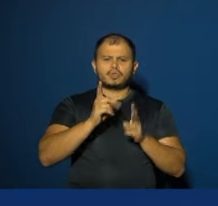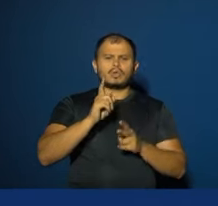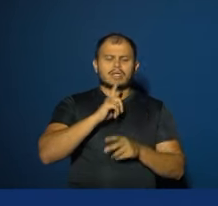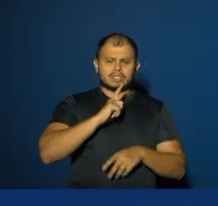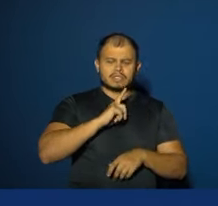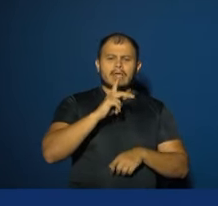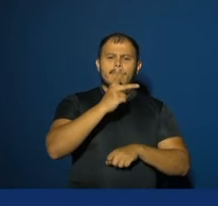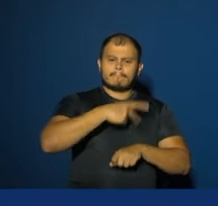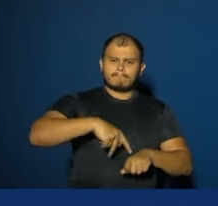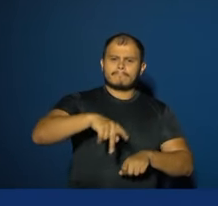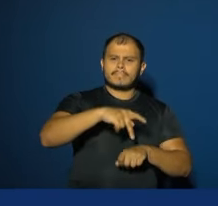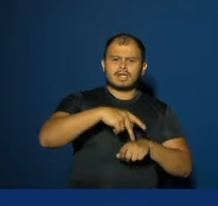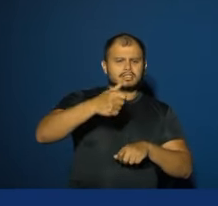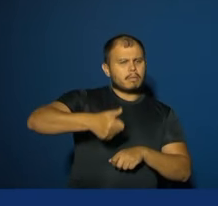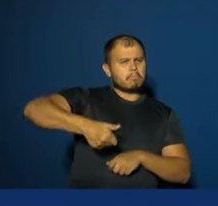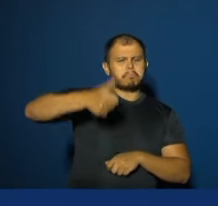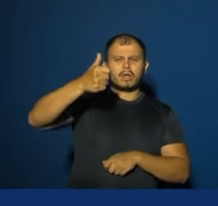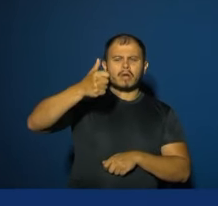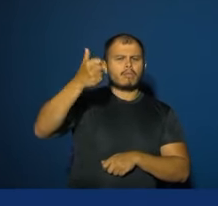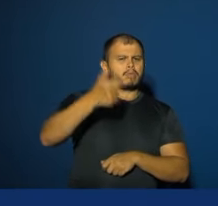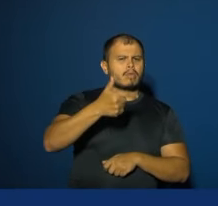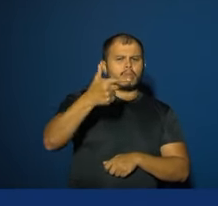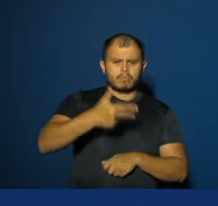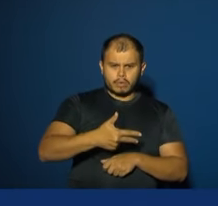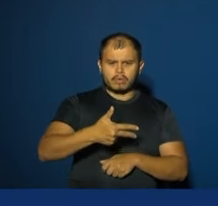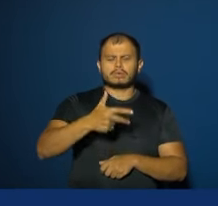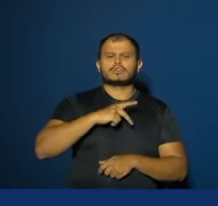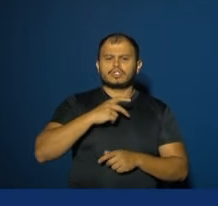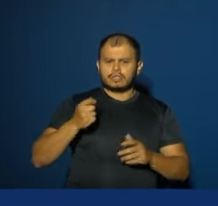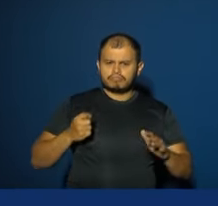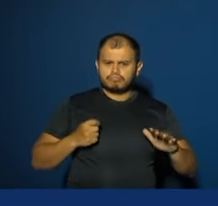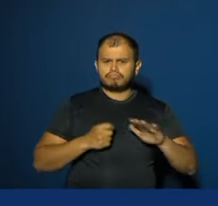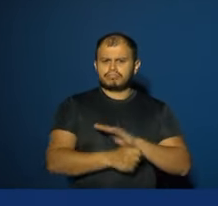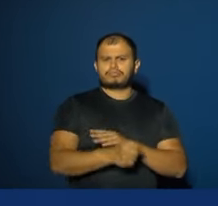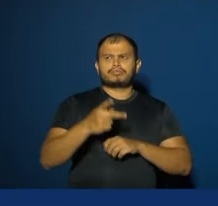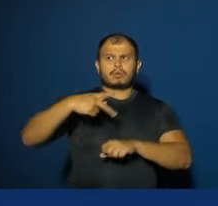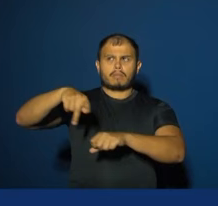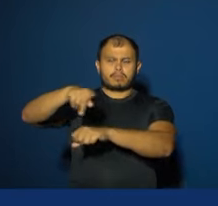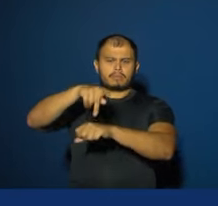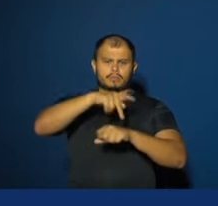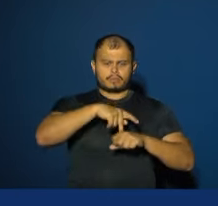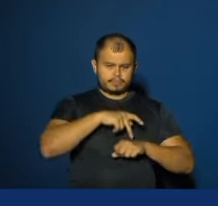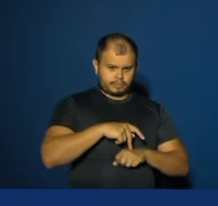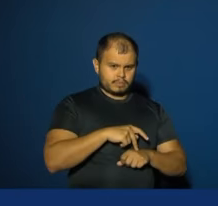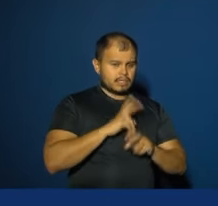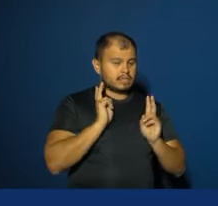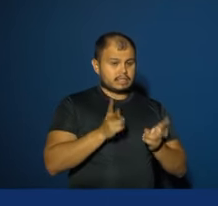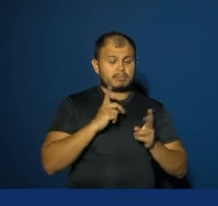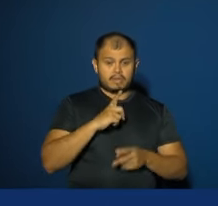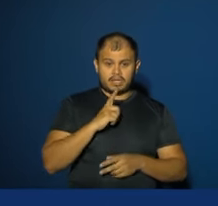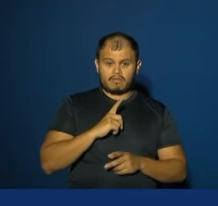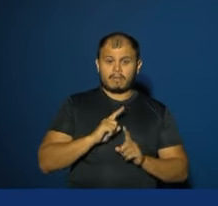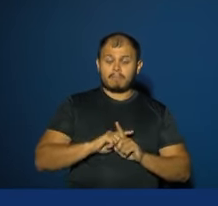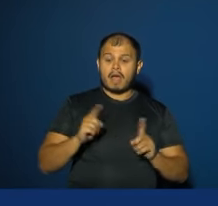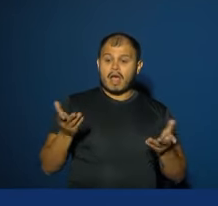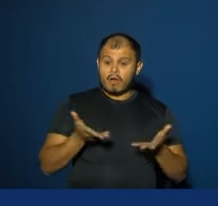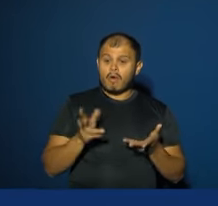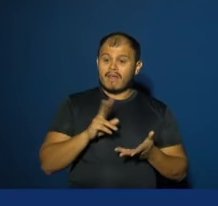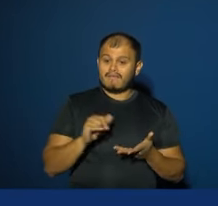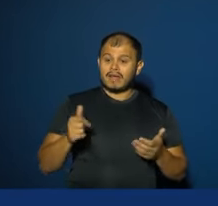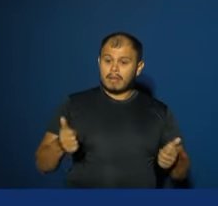países campeões na recepção do investimento internacional vai continuar a gente sempre foi um grande mas agora vai cada